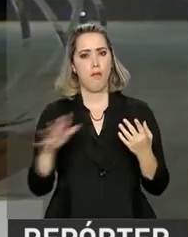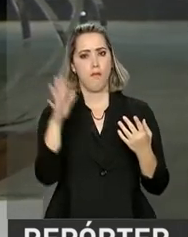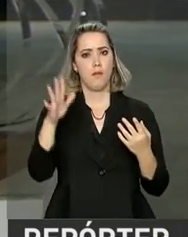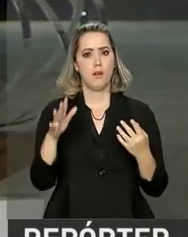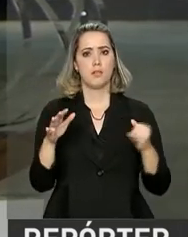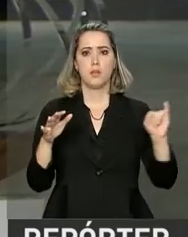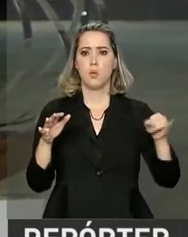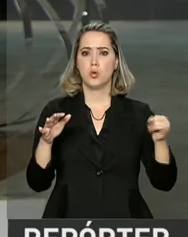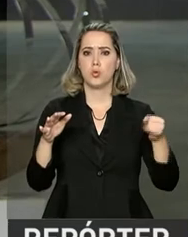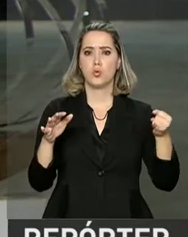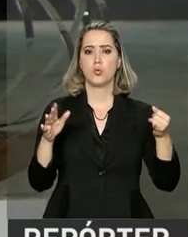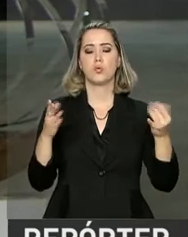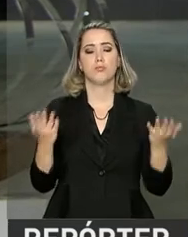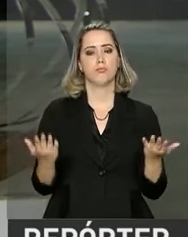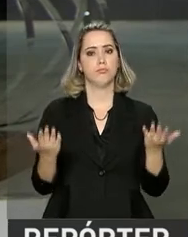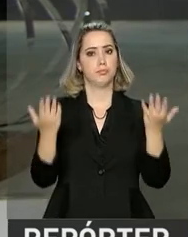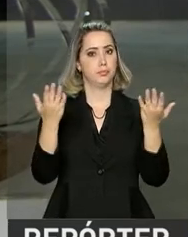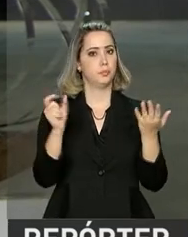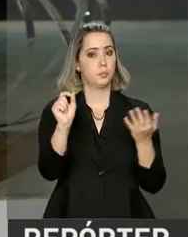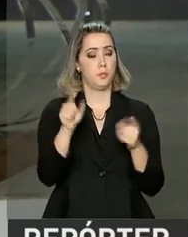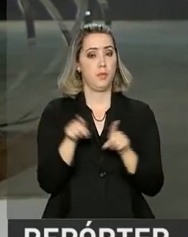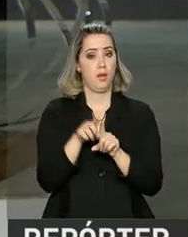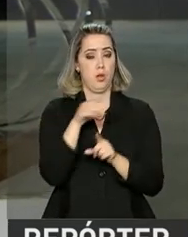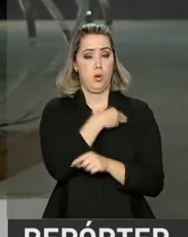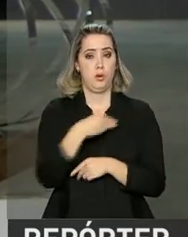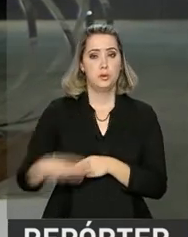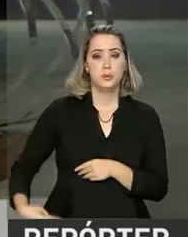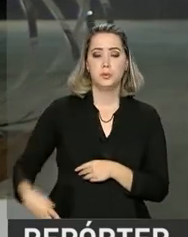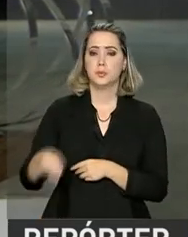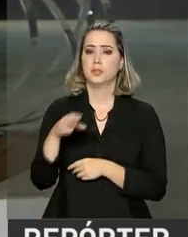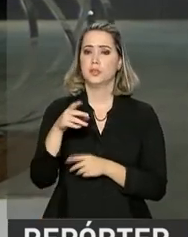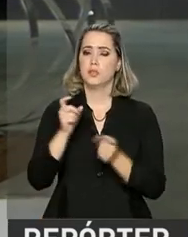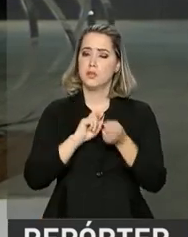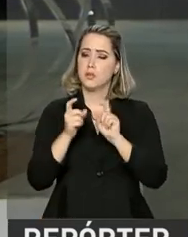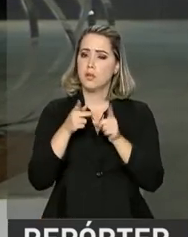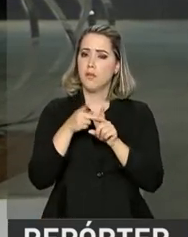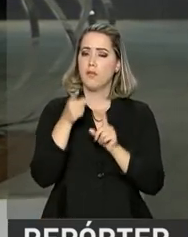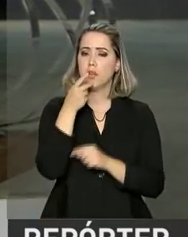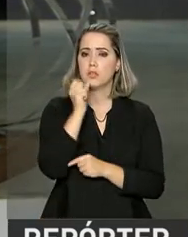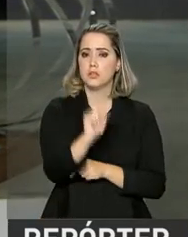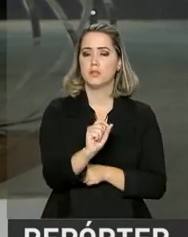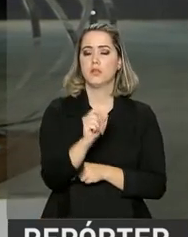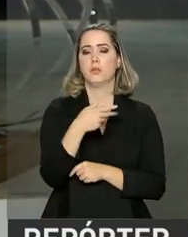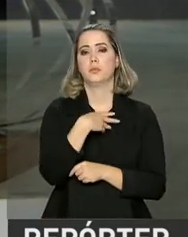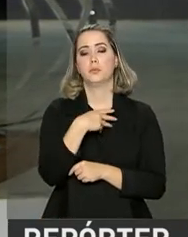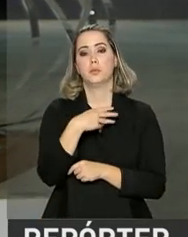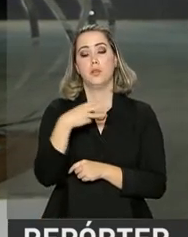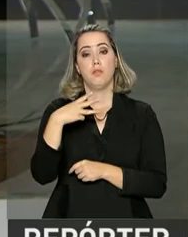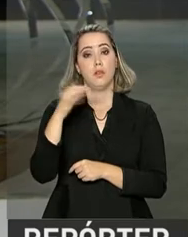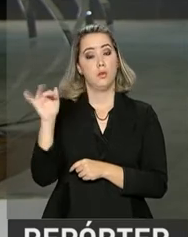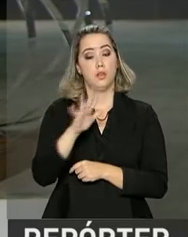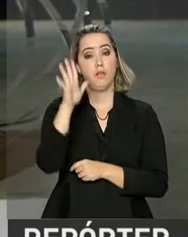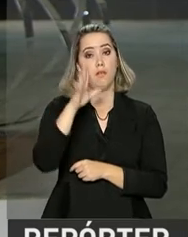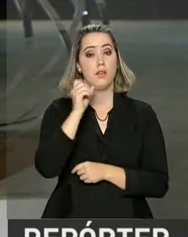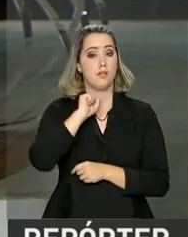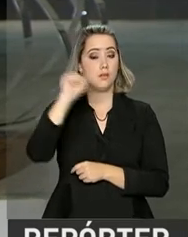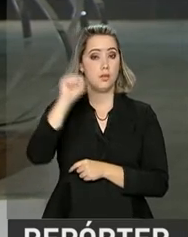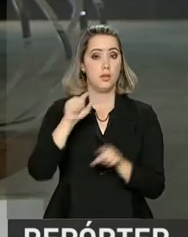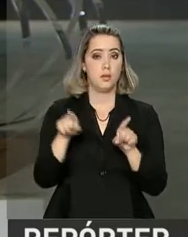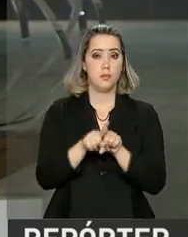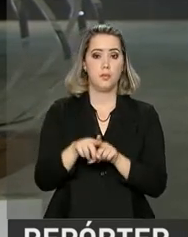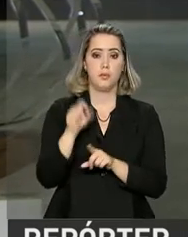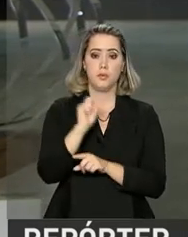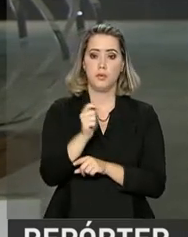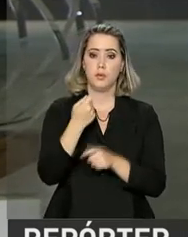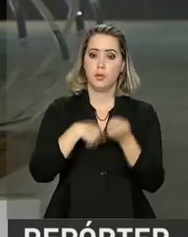da economia brasileira. O ministro da Fazenda, Henrique Meirelles, comentou o resultado da inflação em abril e disse que a economia do